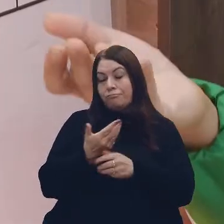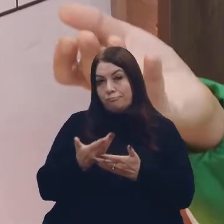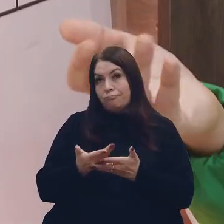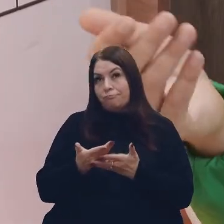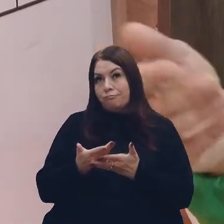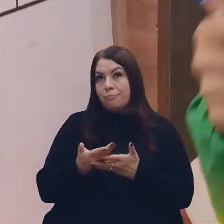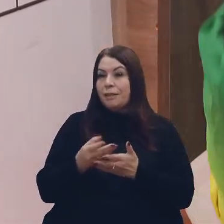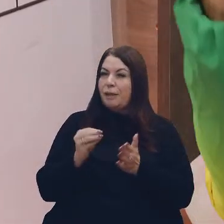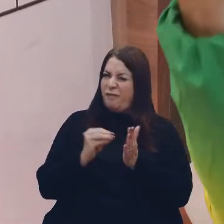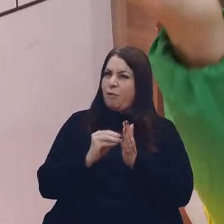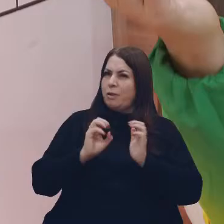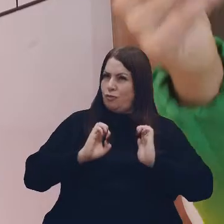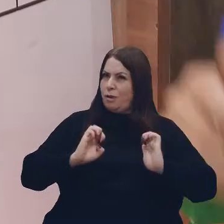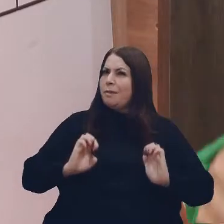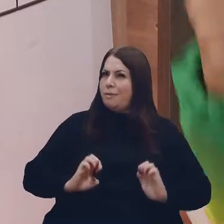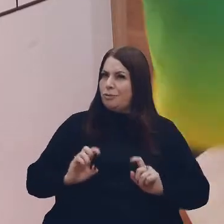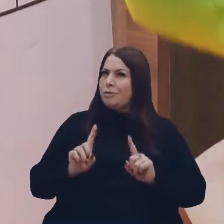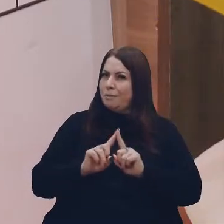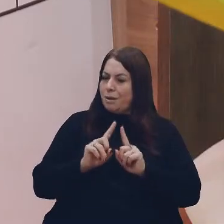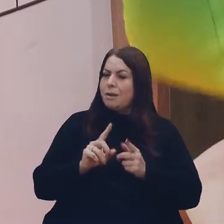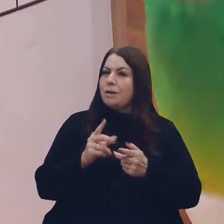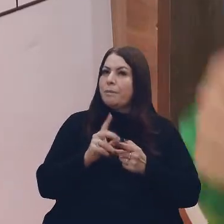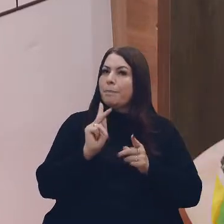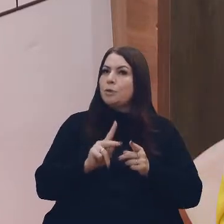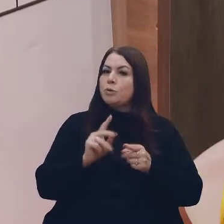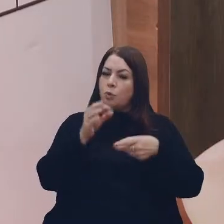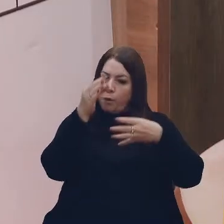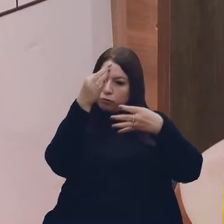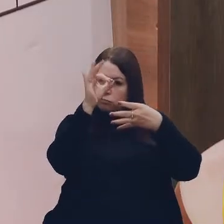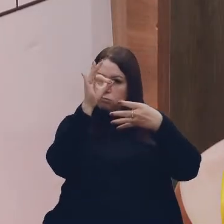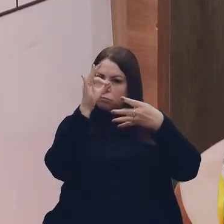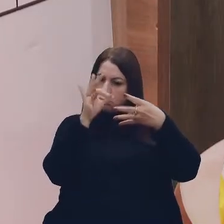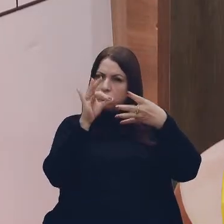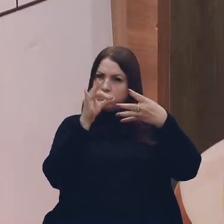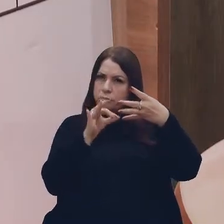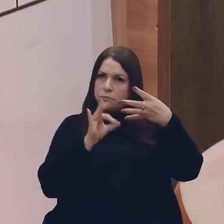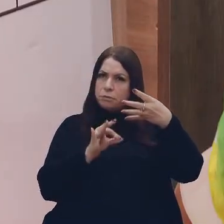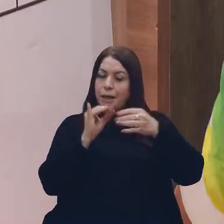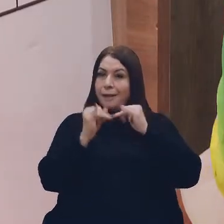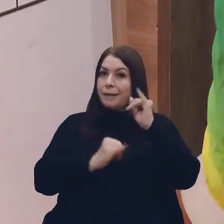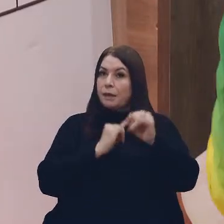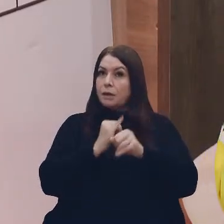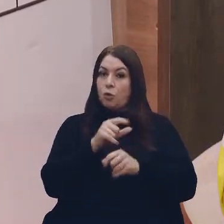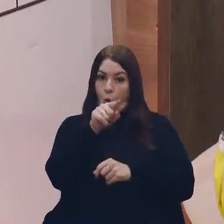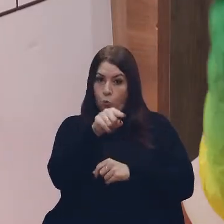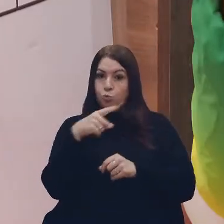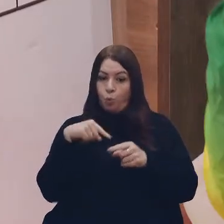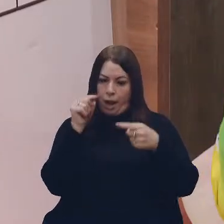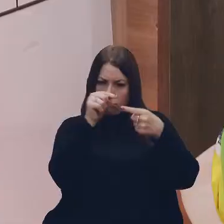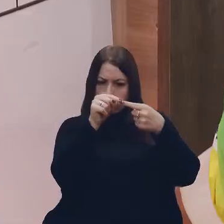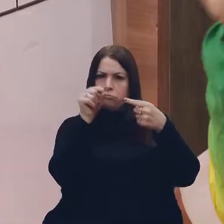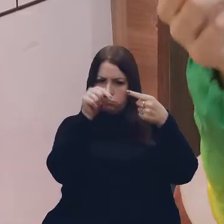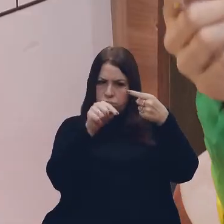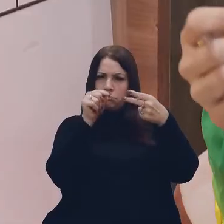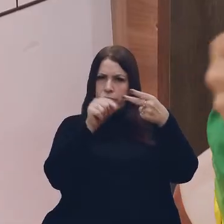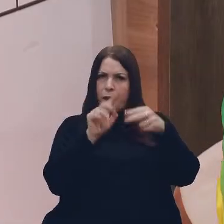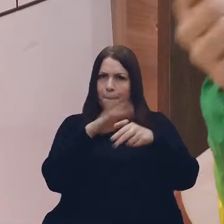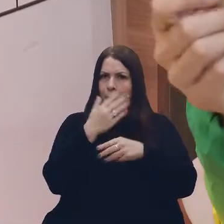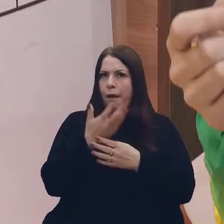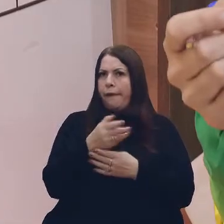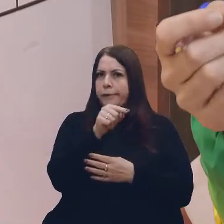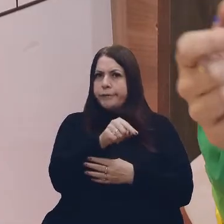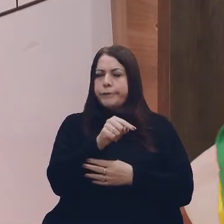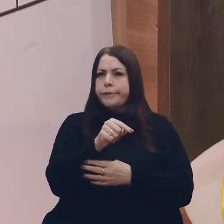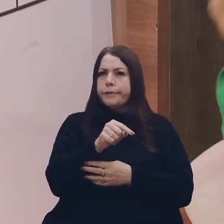pouco antiético isso, mas alguns profissionais colocam um checklist lá na internet e diz, se tu fizer mais de